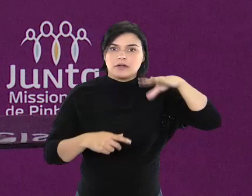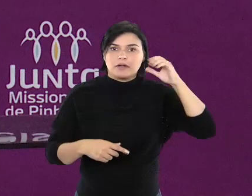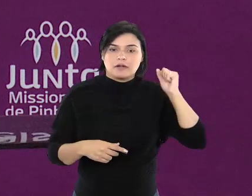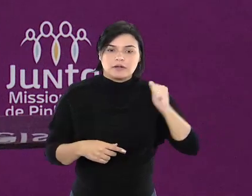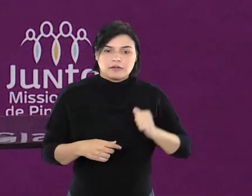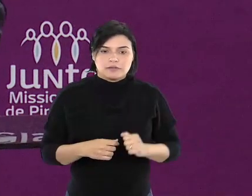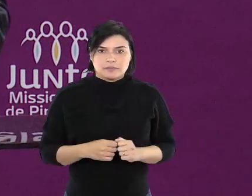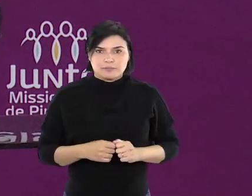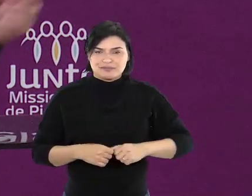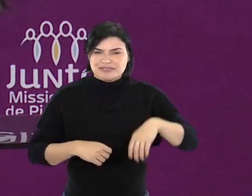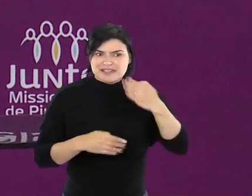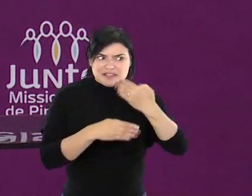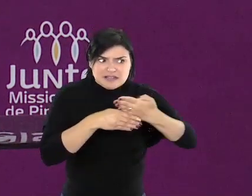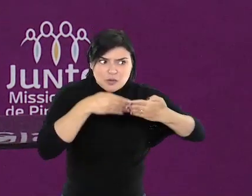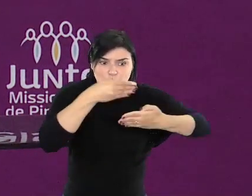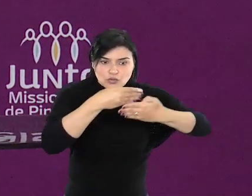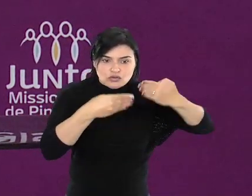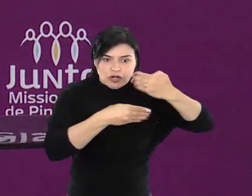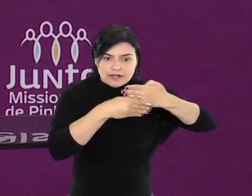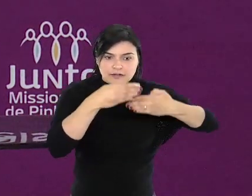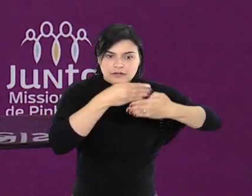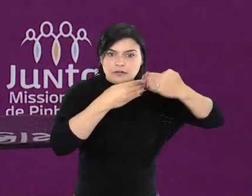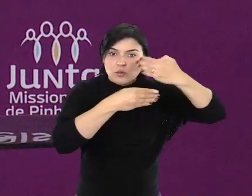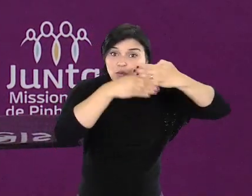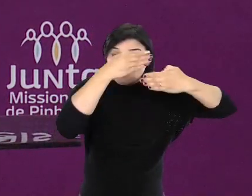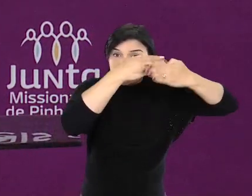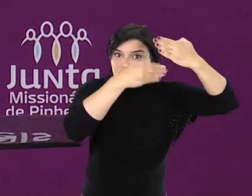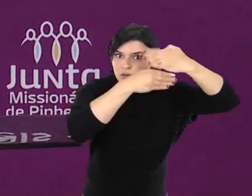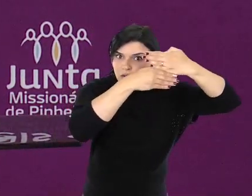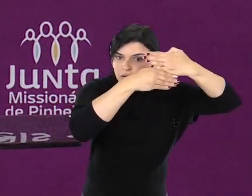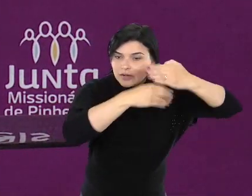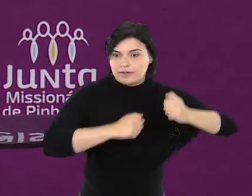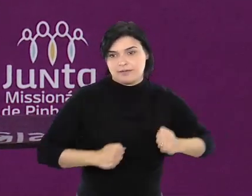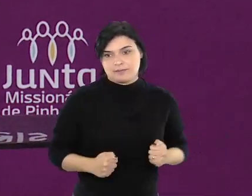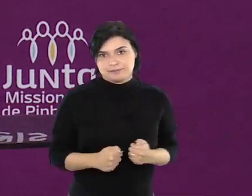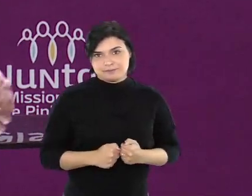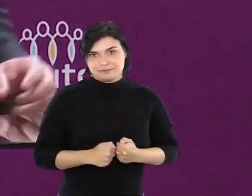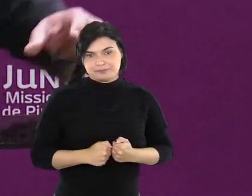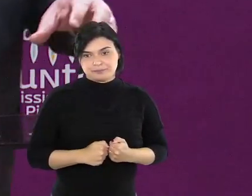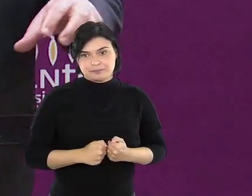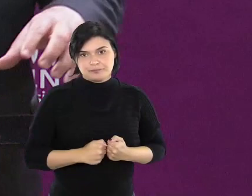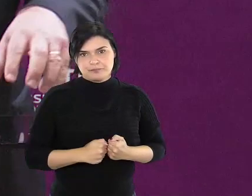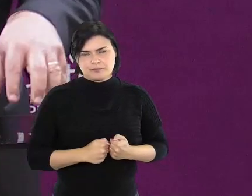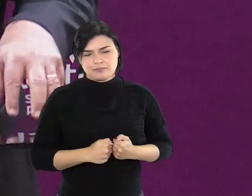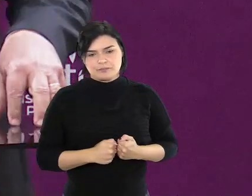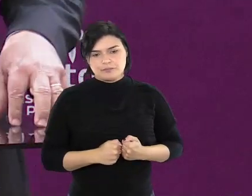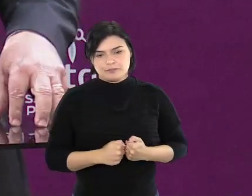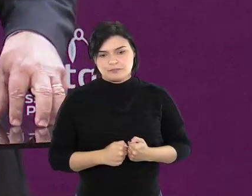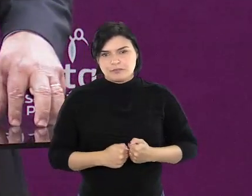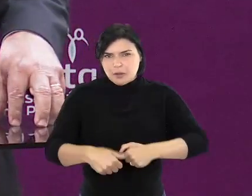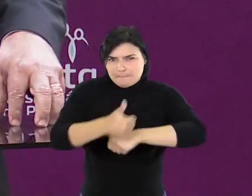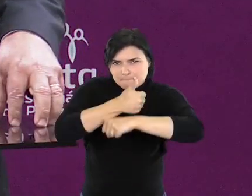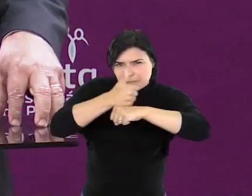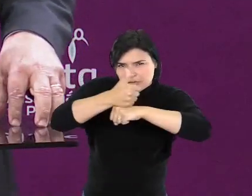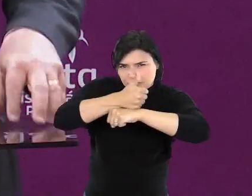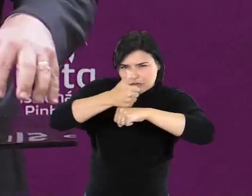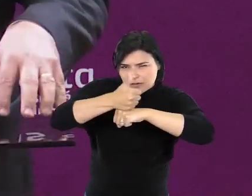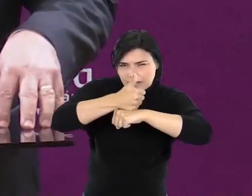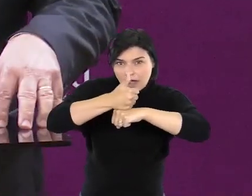mas arquiteto na época de Paulo não tem o significado de hoje o arquiteto